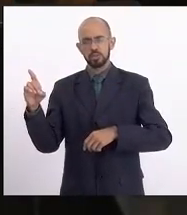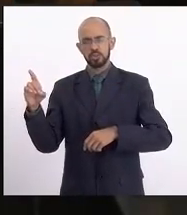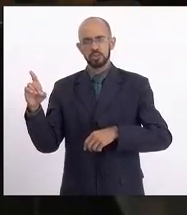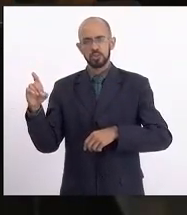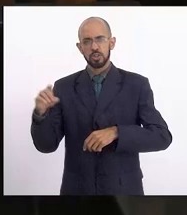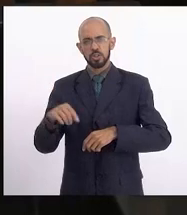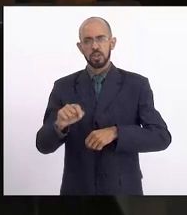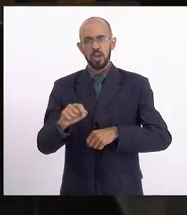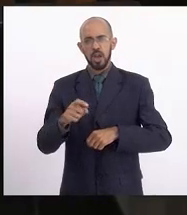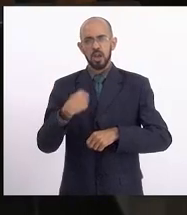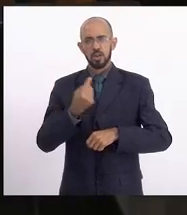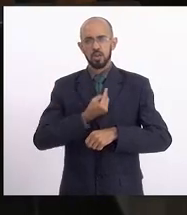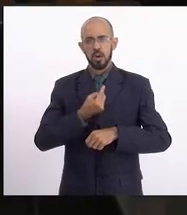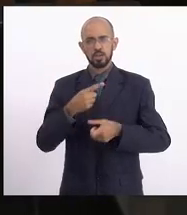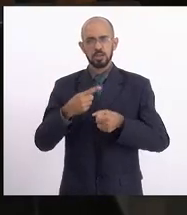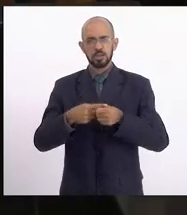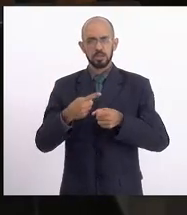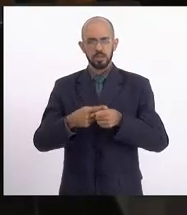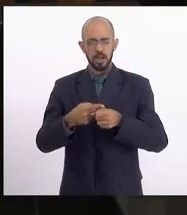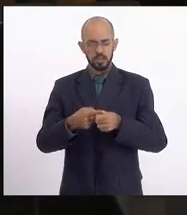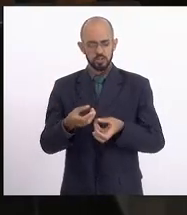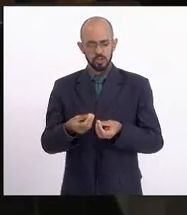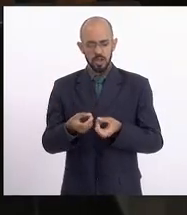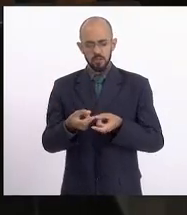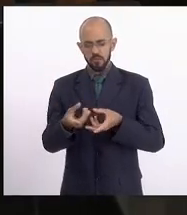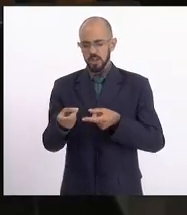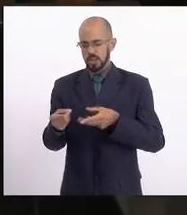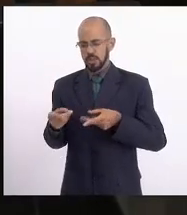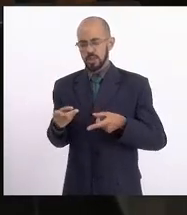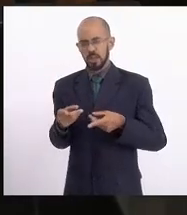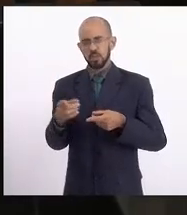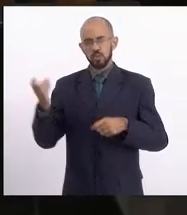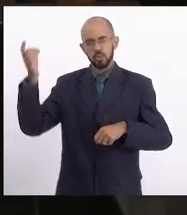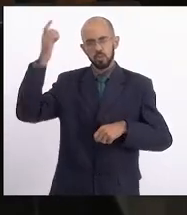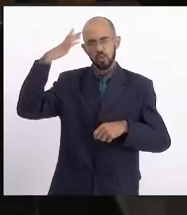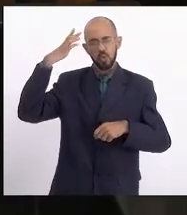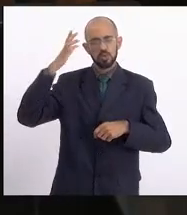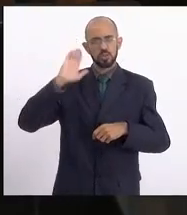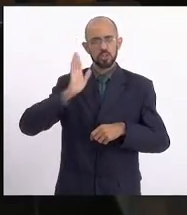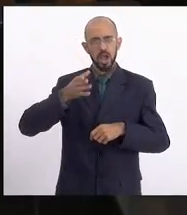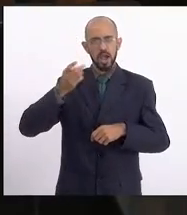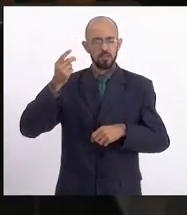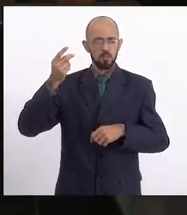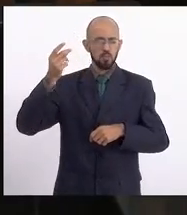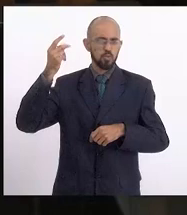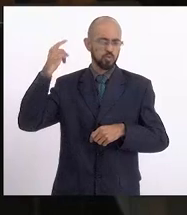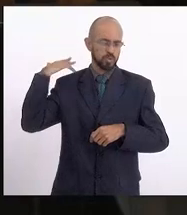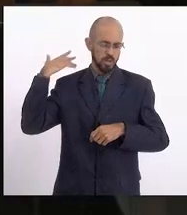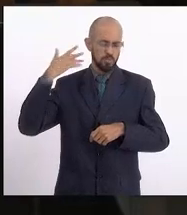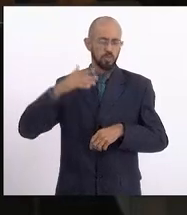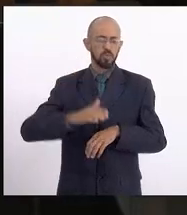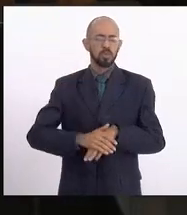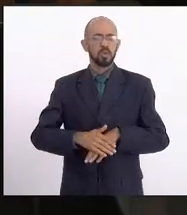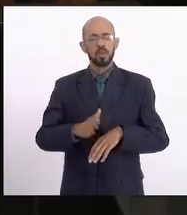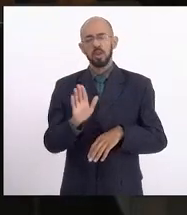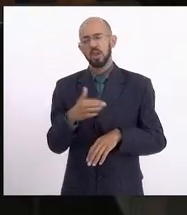vem exportando talentos há muitos anos. Então, eu fiz essa indicação e